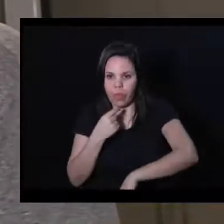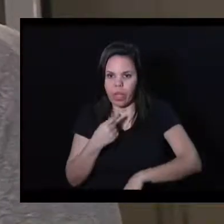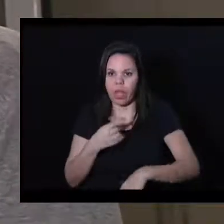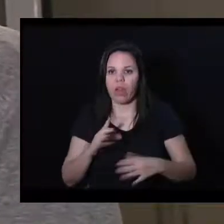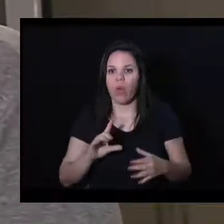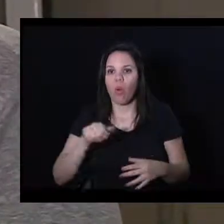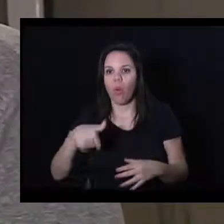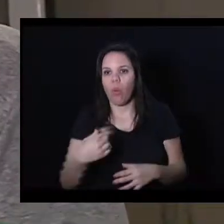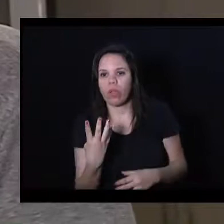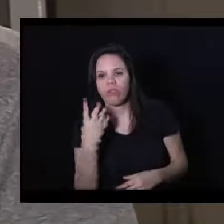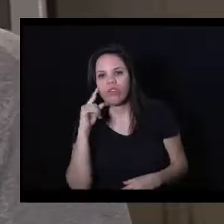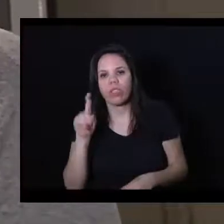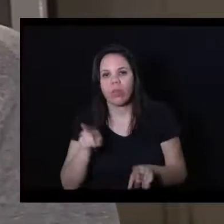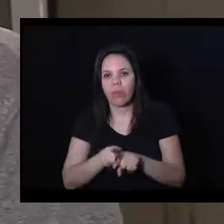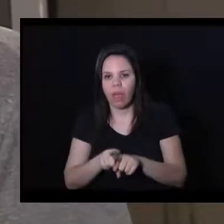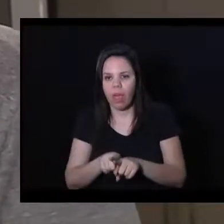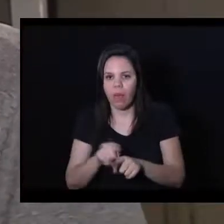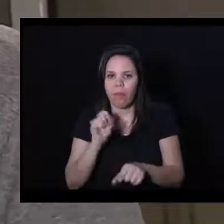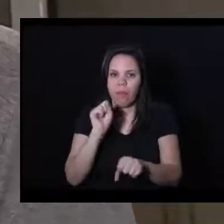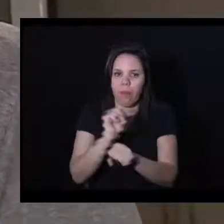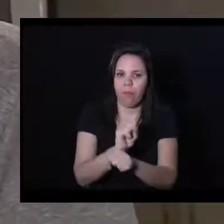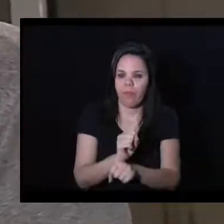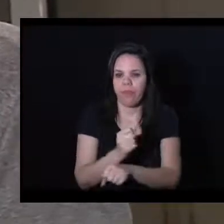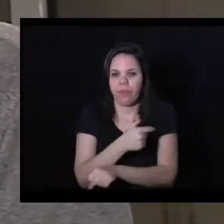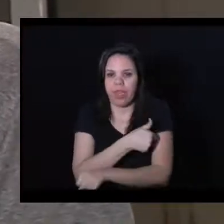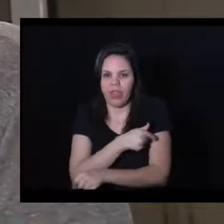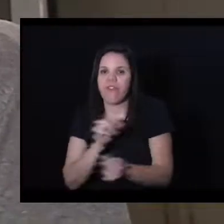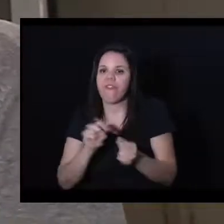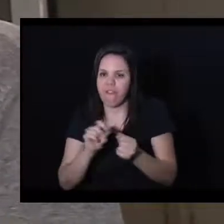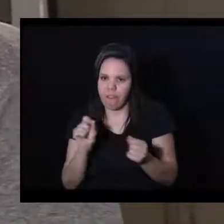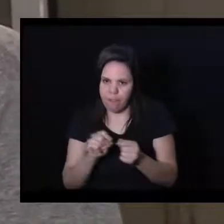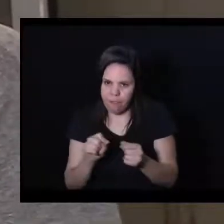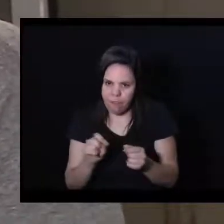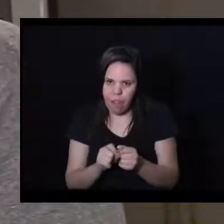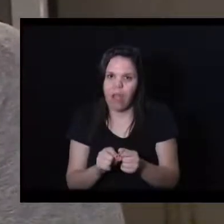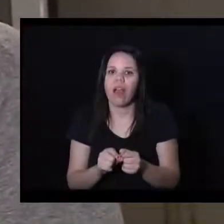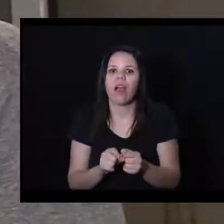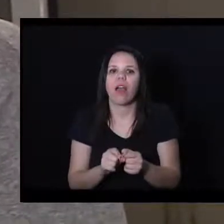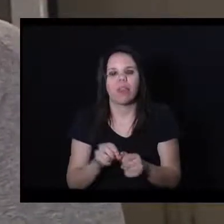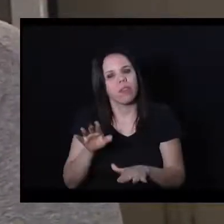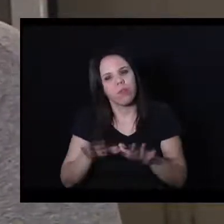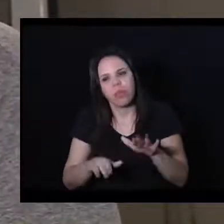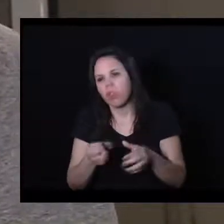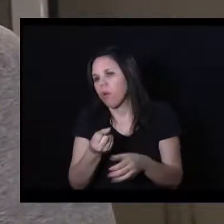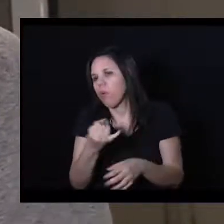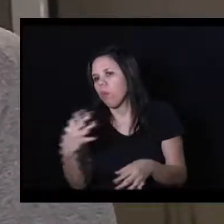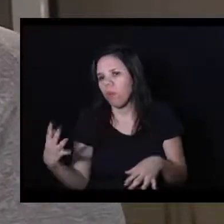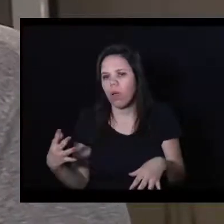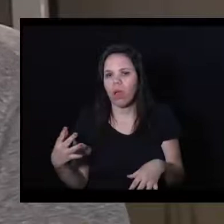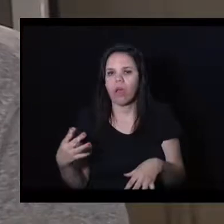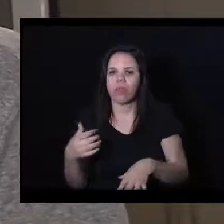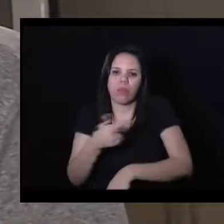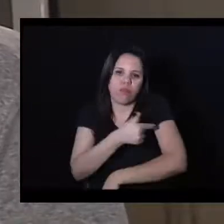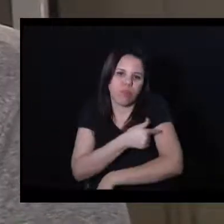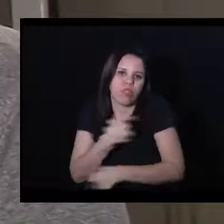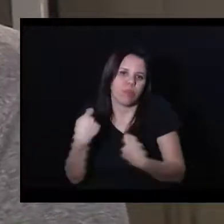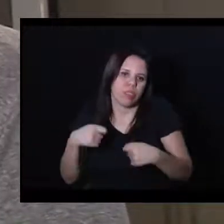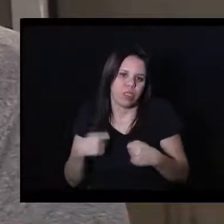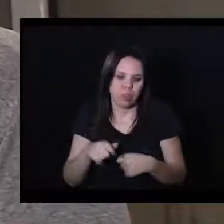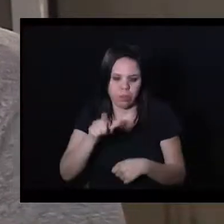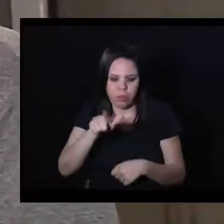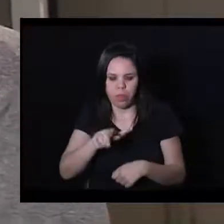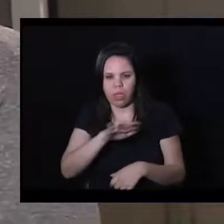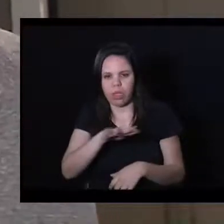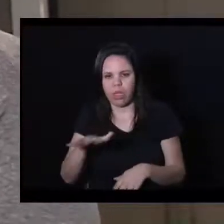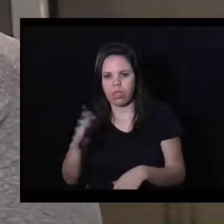depois, nós fazemos bloqueio vacinal, ou seja, a gente faz vacina independente do número de doses dessa vacina que a